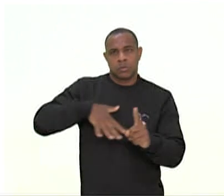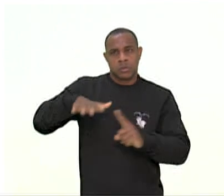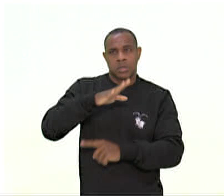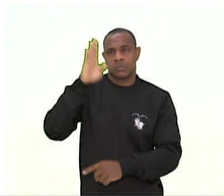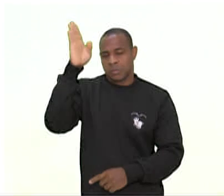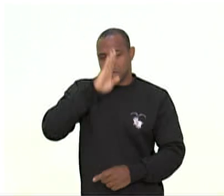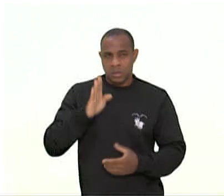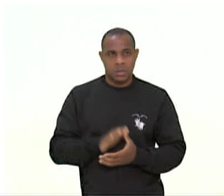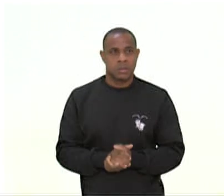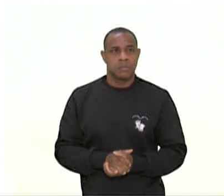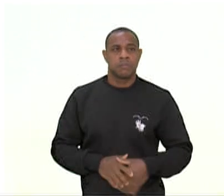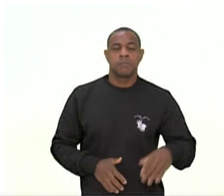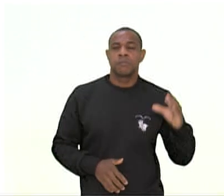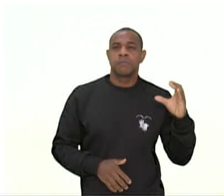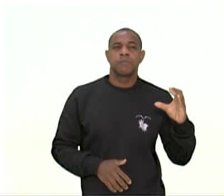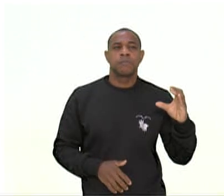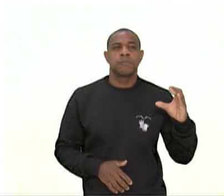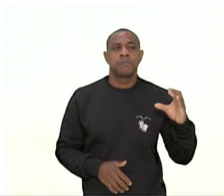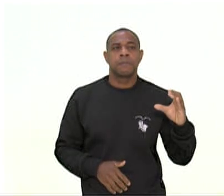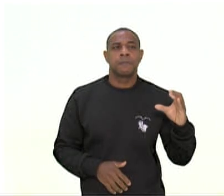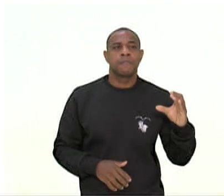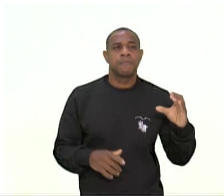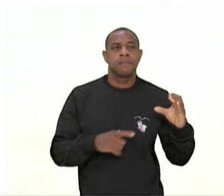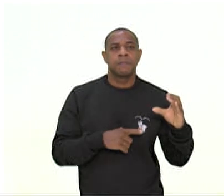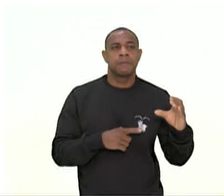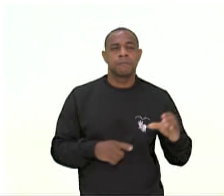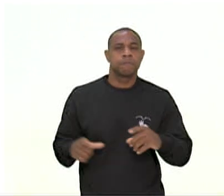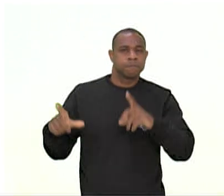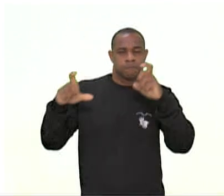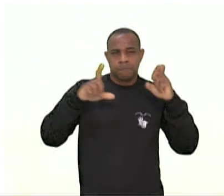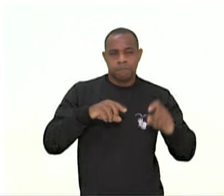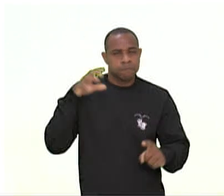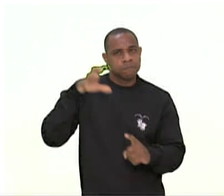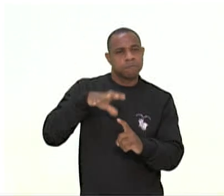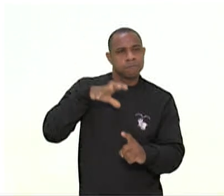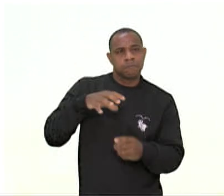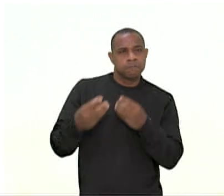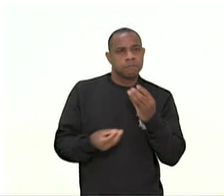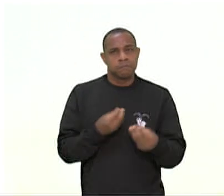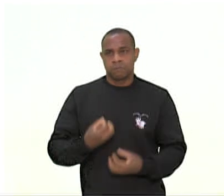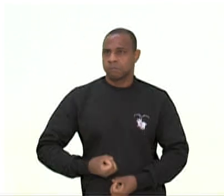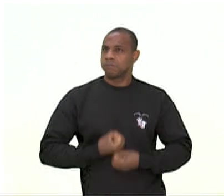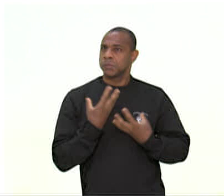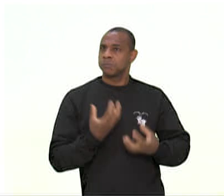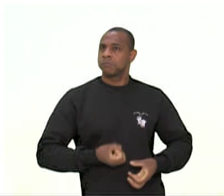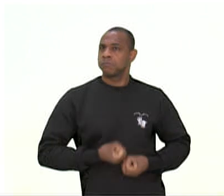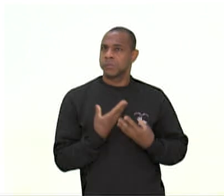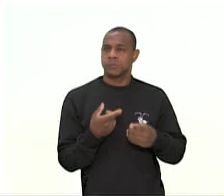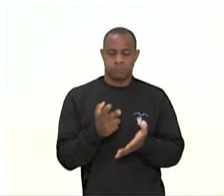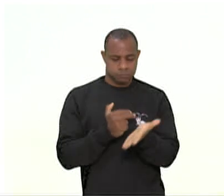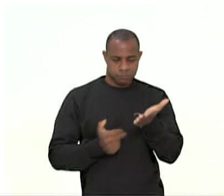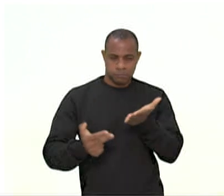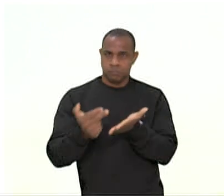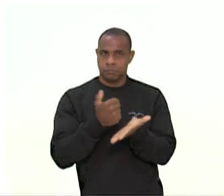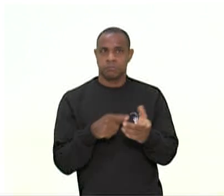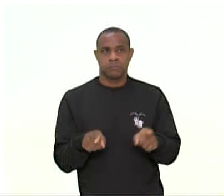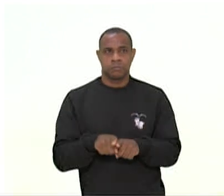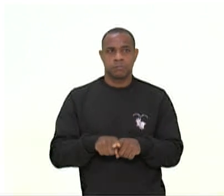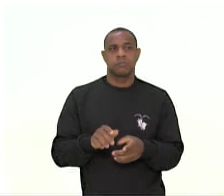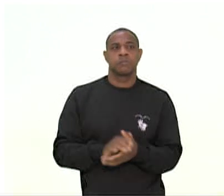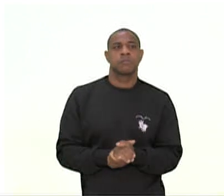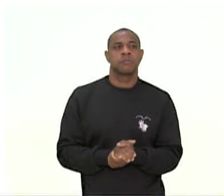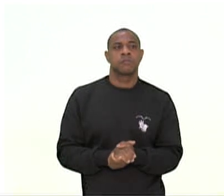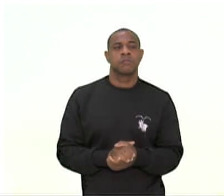brasileira. Letra C, cenografia com influência expressionista. Letra D,